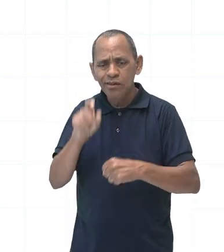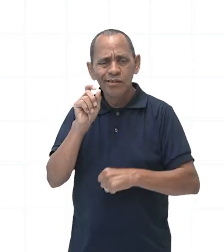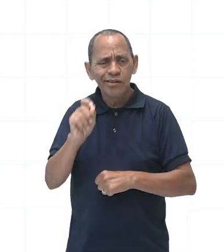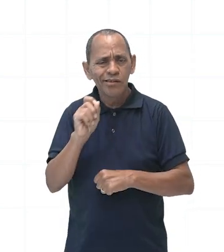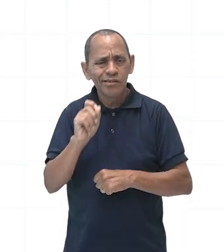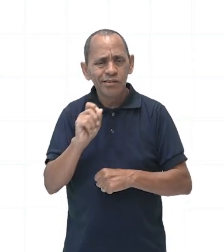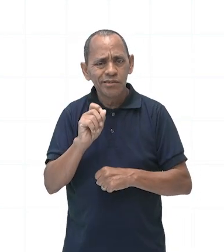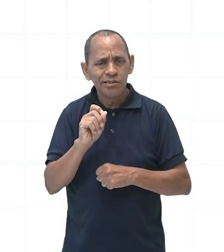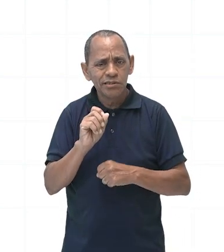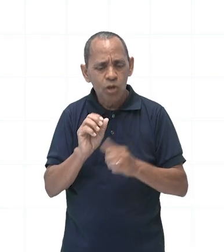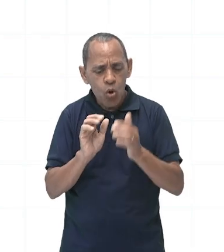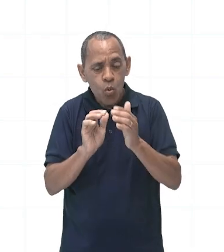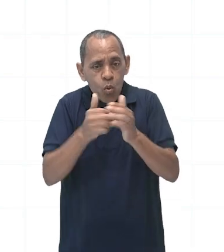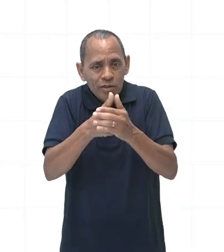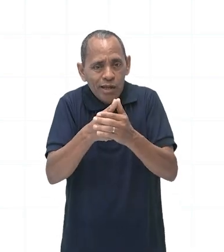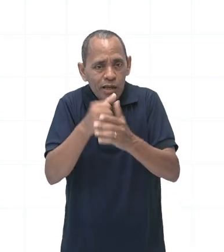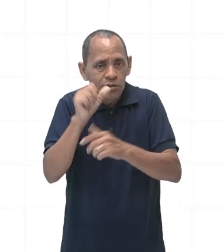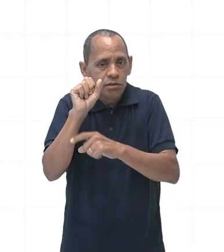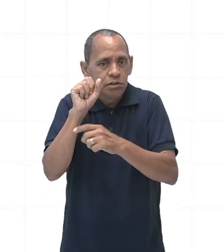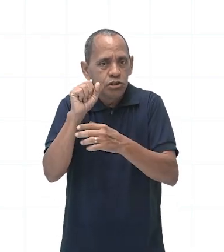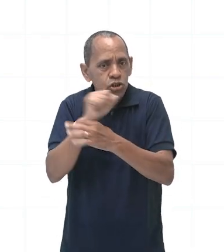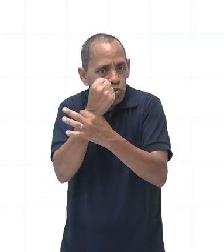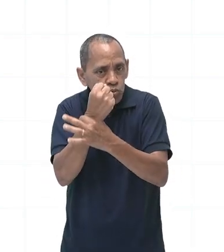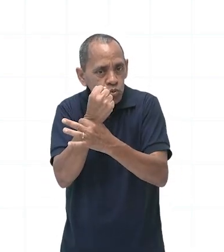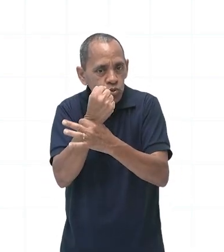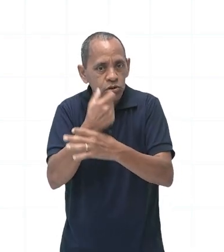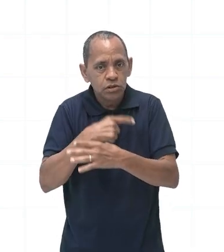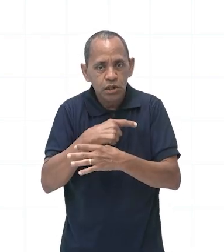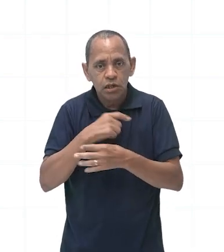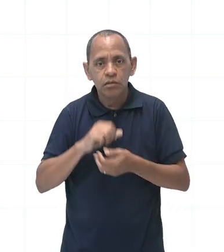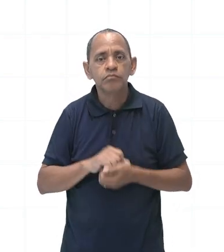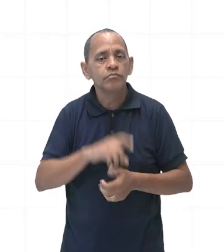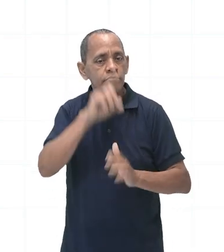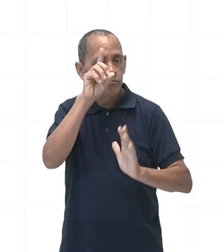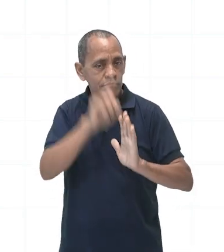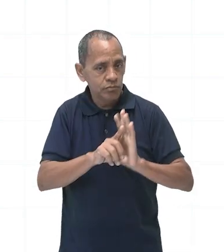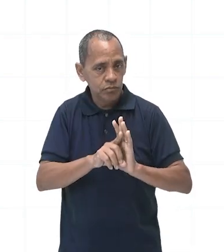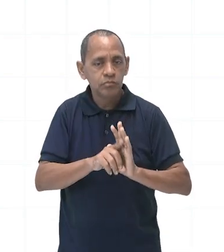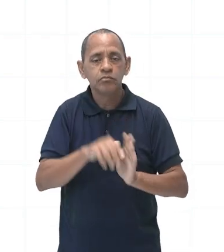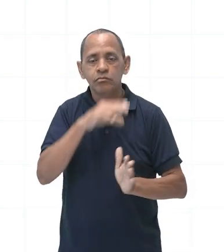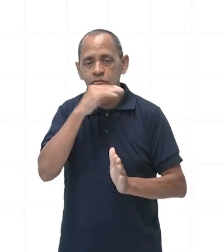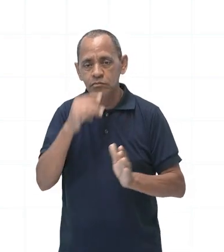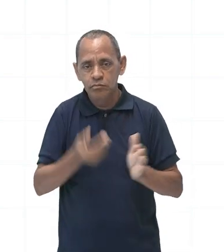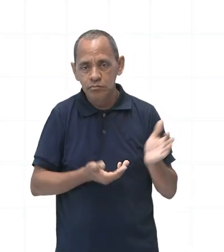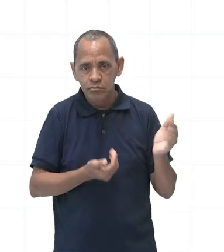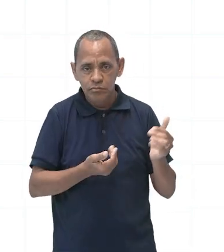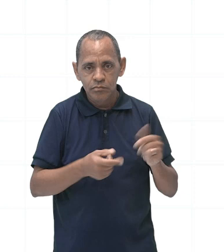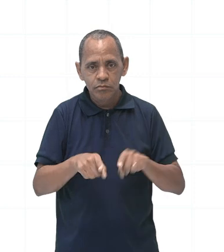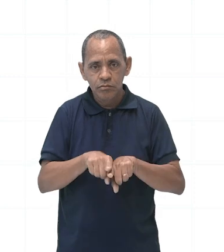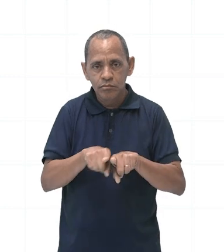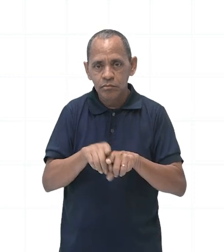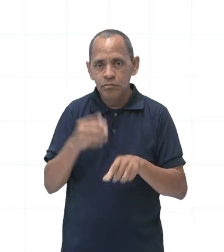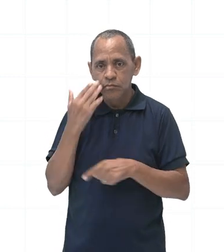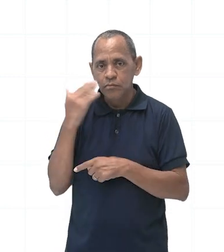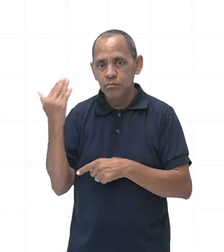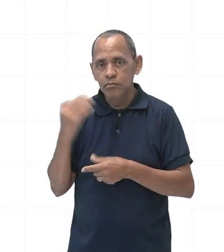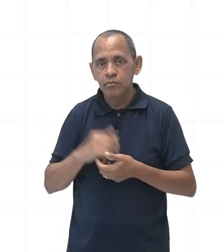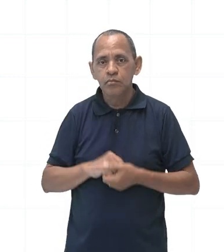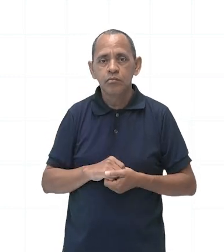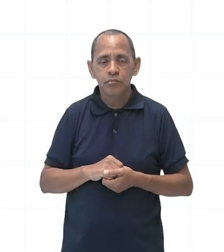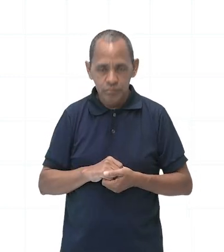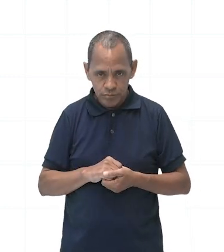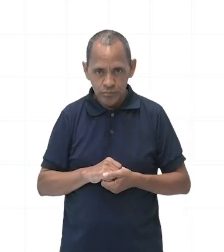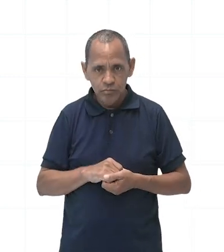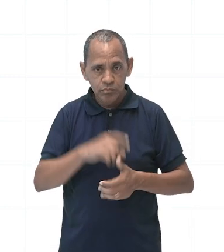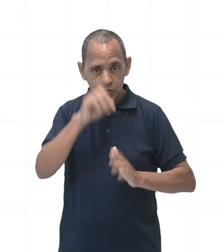Ora, quando eu questiono, o que são resguardados nesta oração? Ora, os direitos das crianças e dos adolescentes. Então,